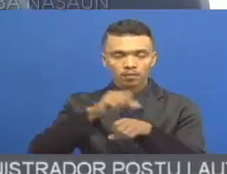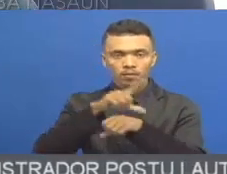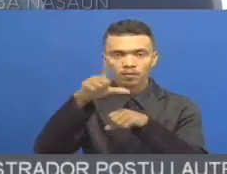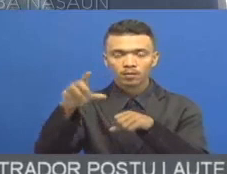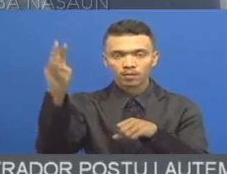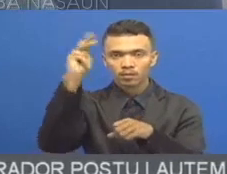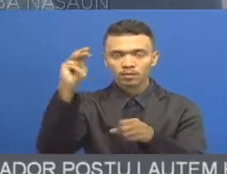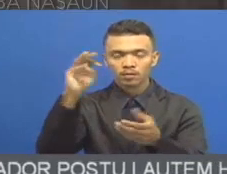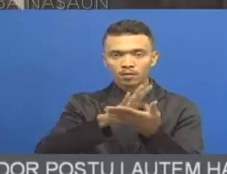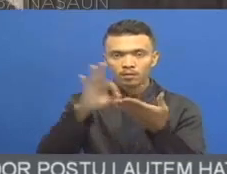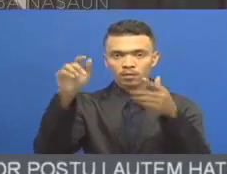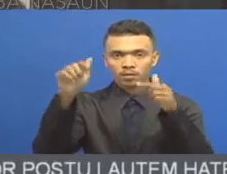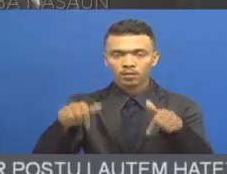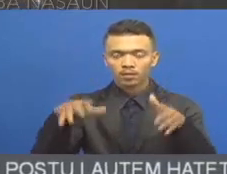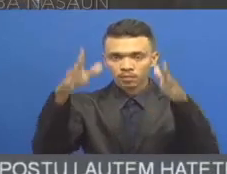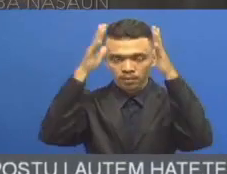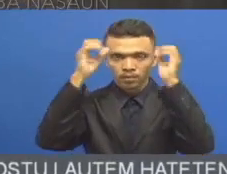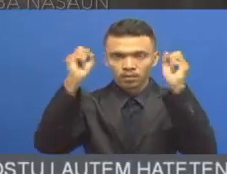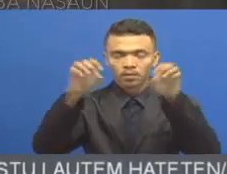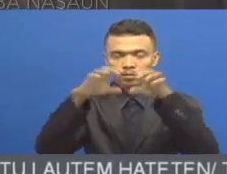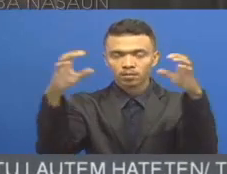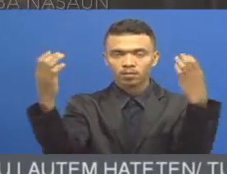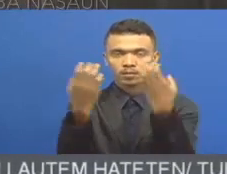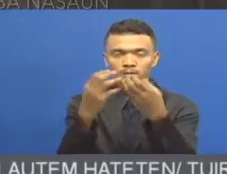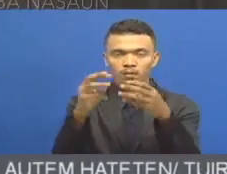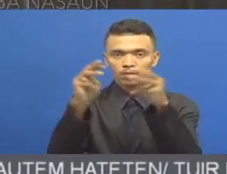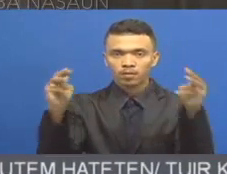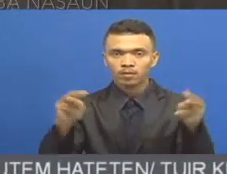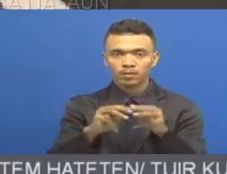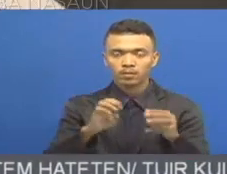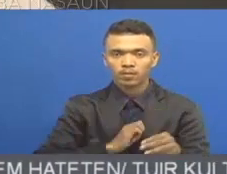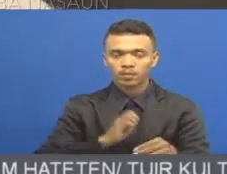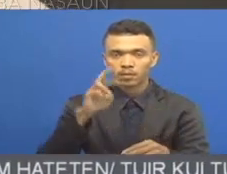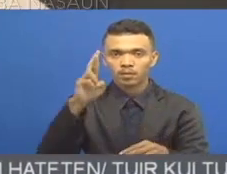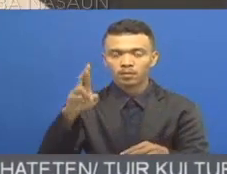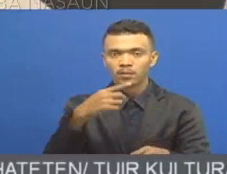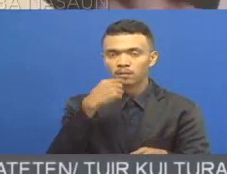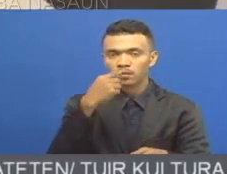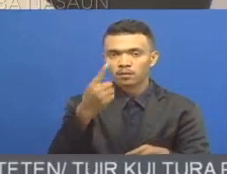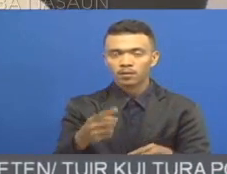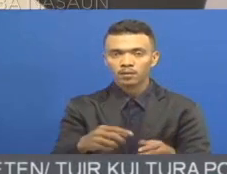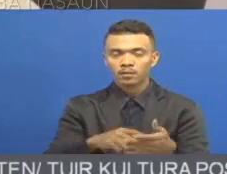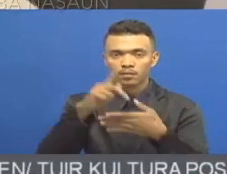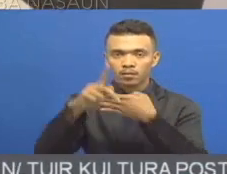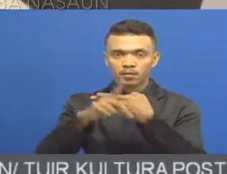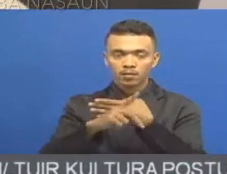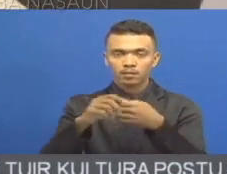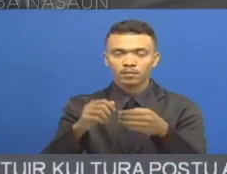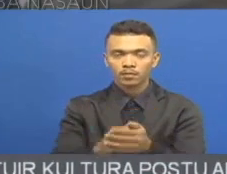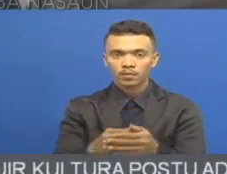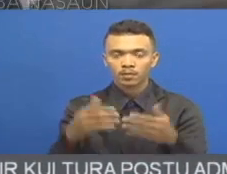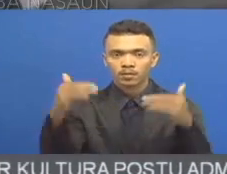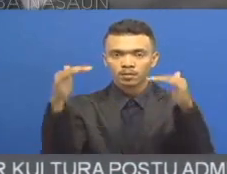a segunda-feira ne. Presidente do Conselho Consultivo, município Ermeira, Eugênio Salcine Hateten, programa nebe colia e